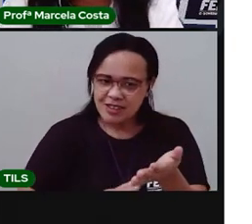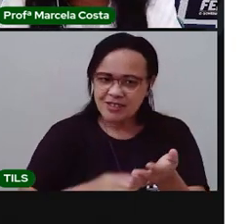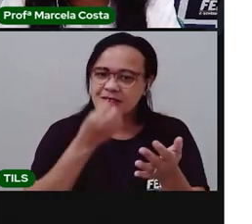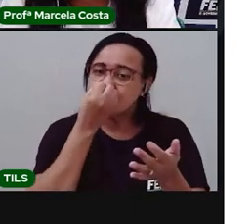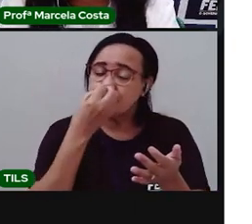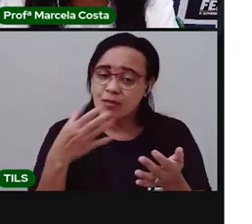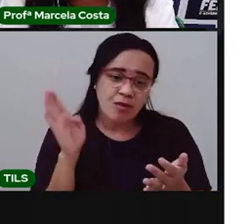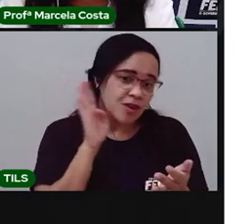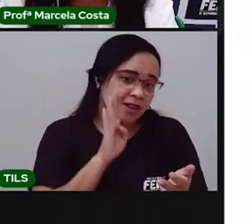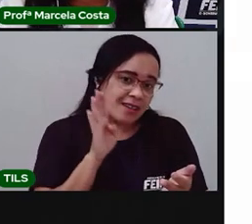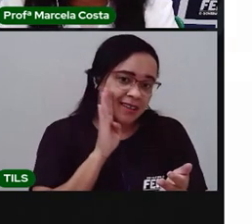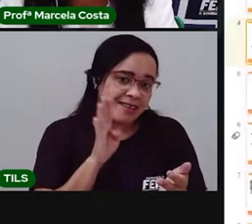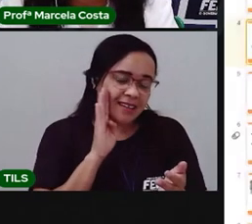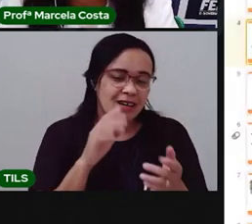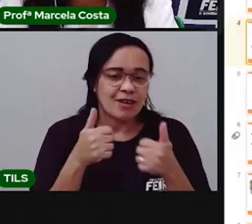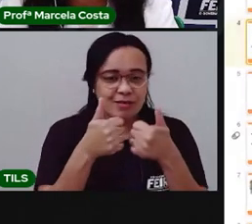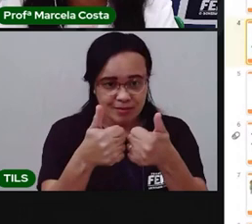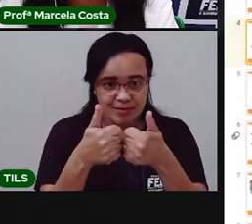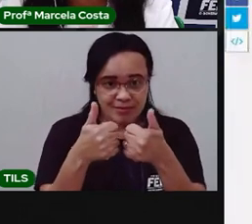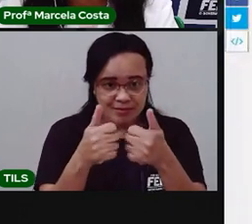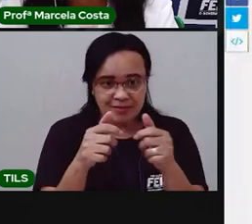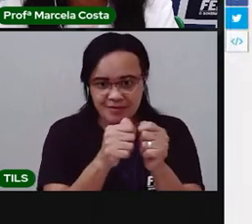ver o jogo.